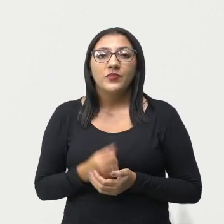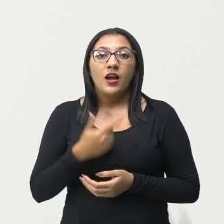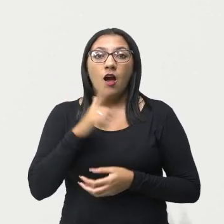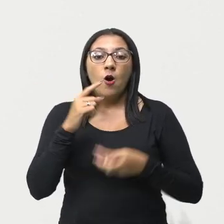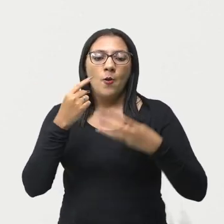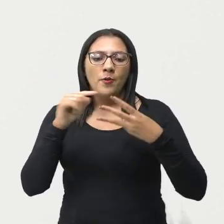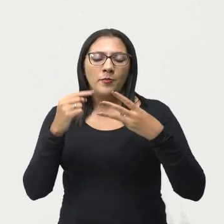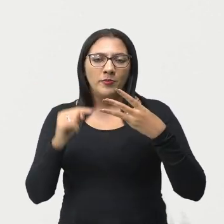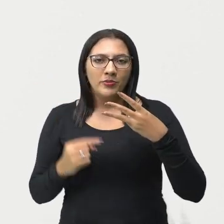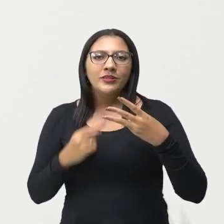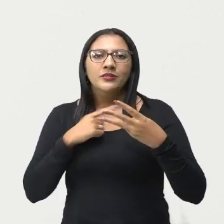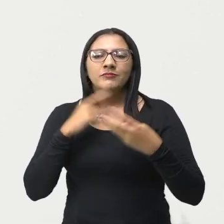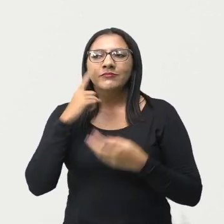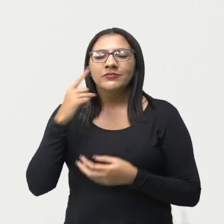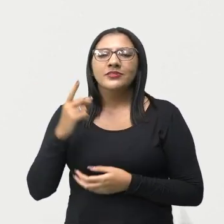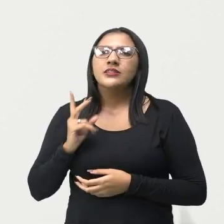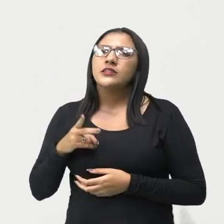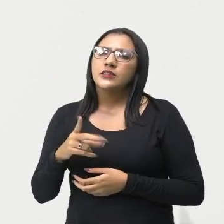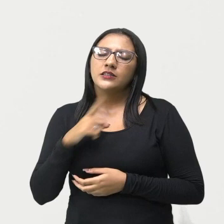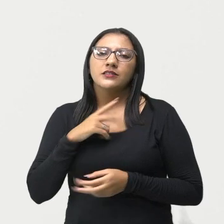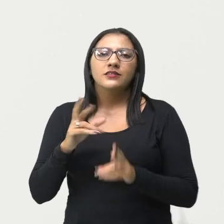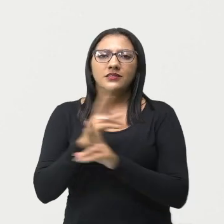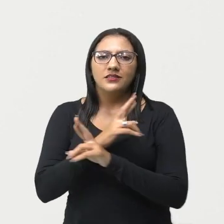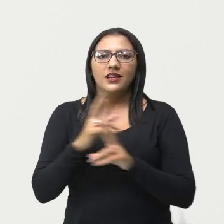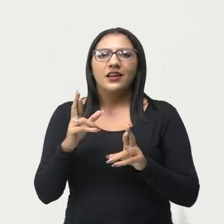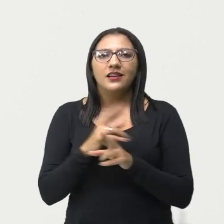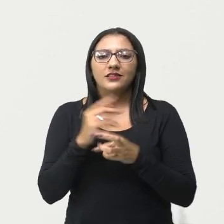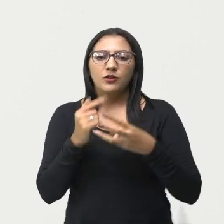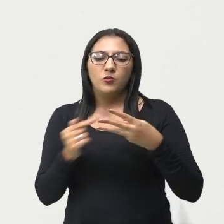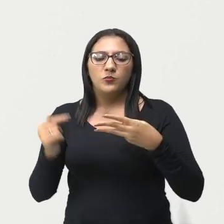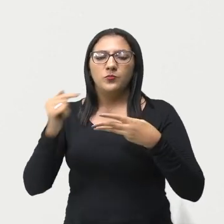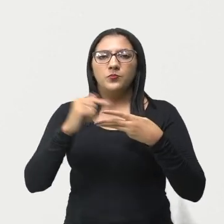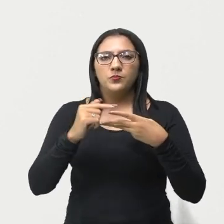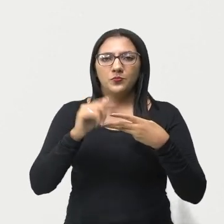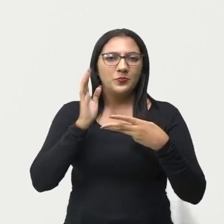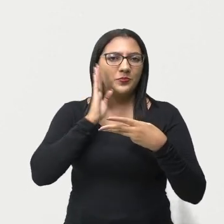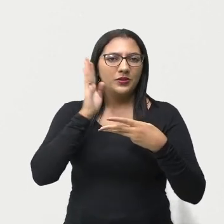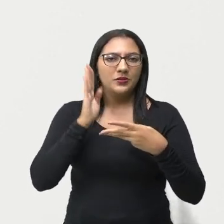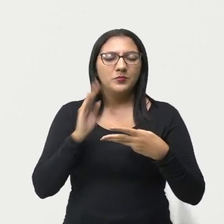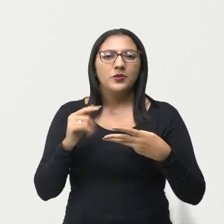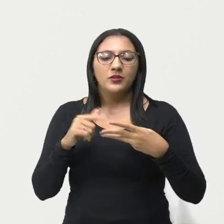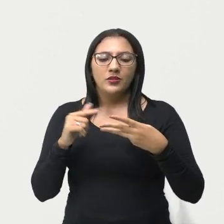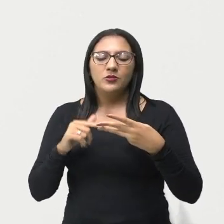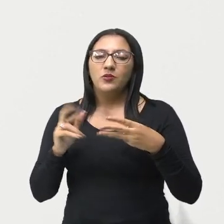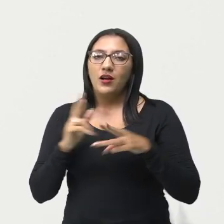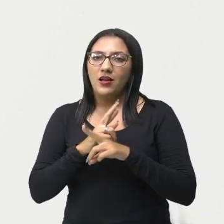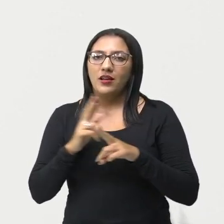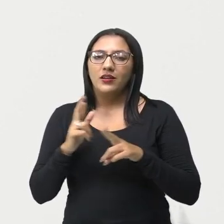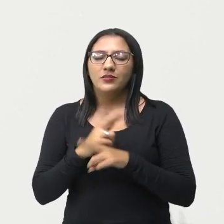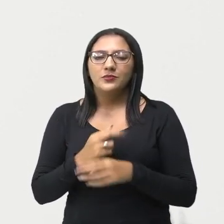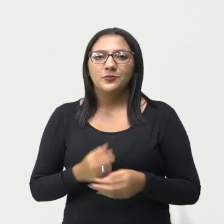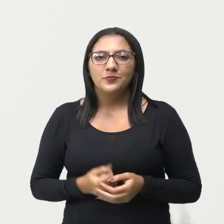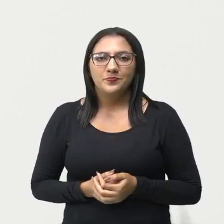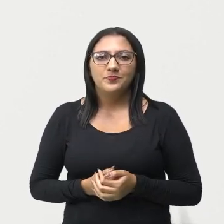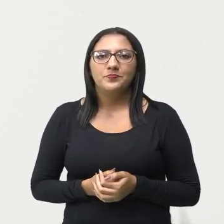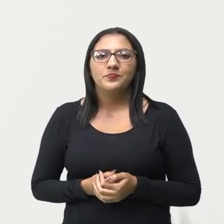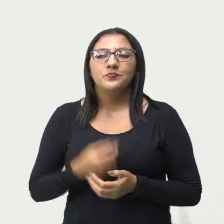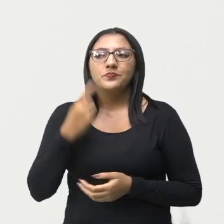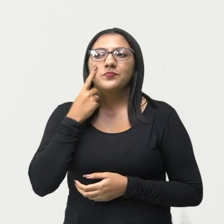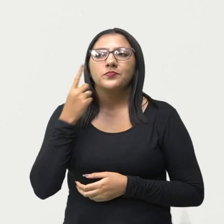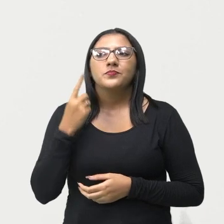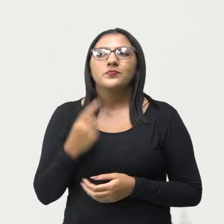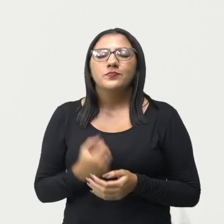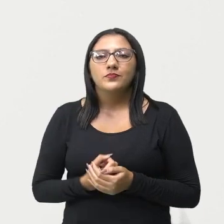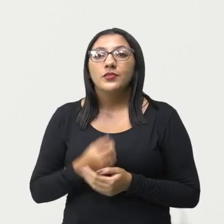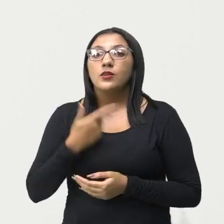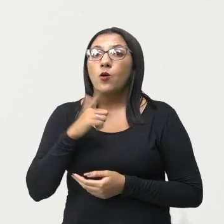outras todas você observa que sempre se relaciona a este fato principal. Ok? Na sequência, observem aqui que nós temos